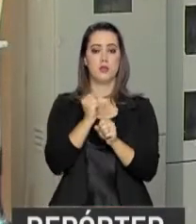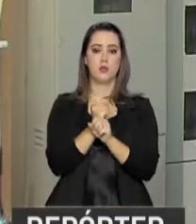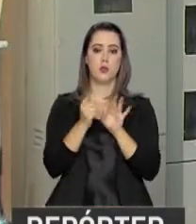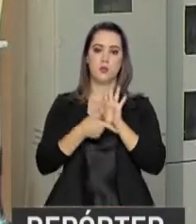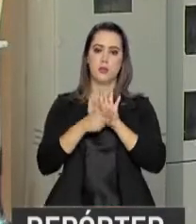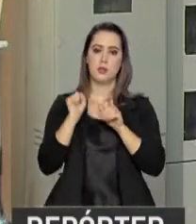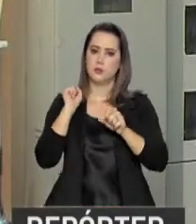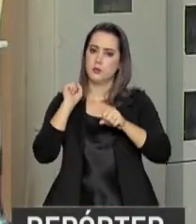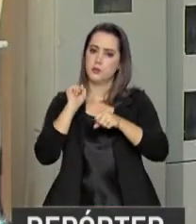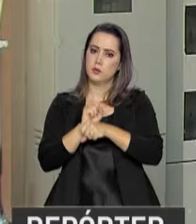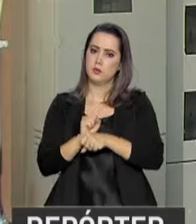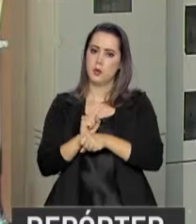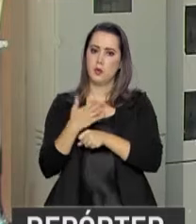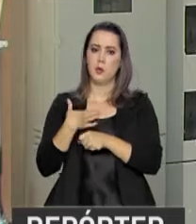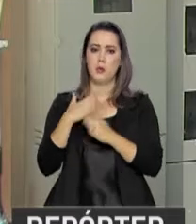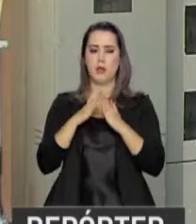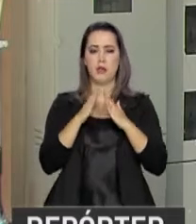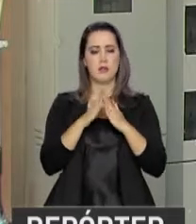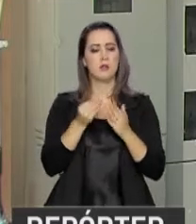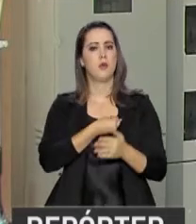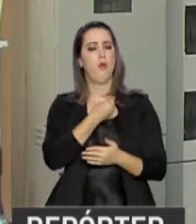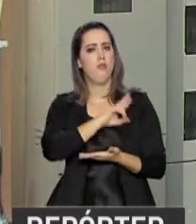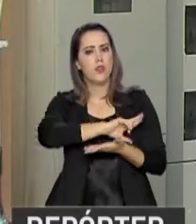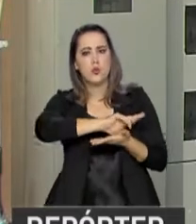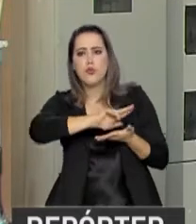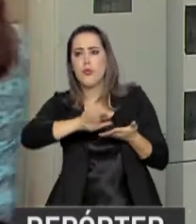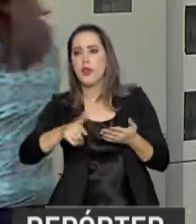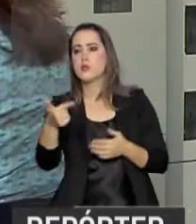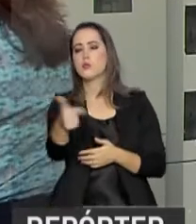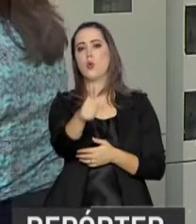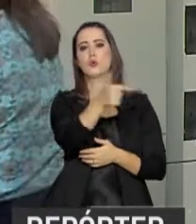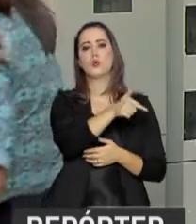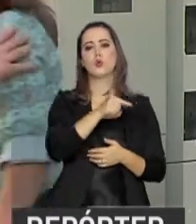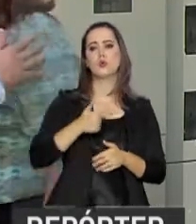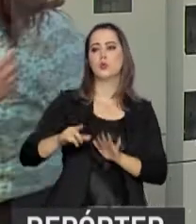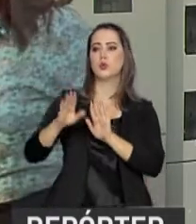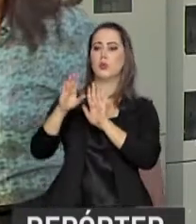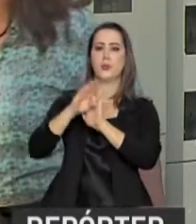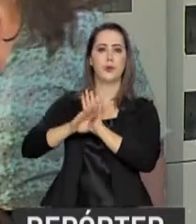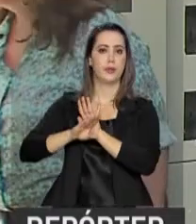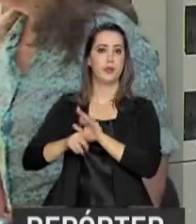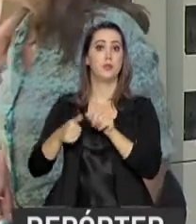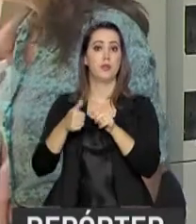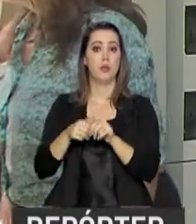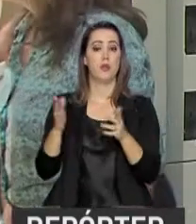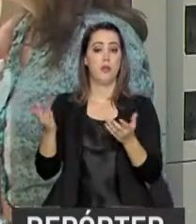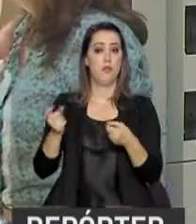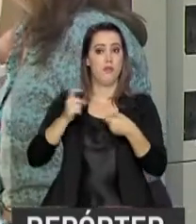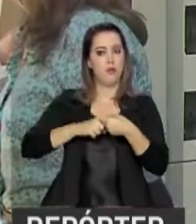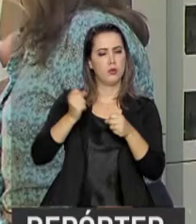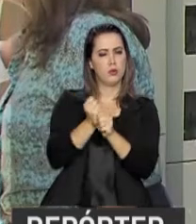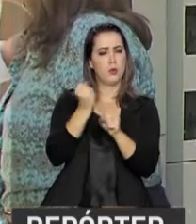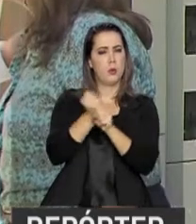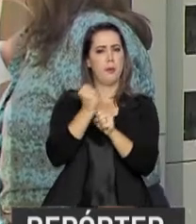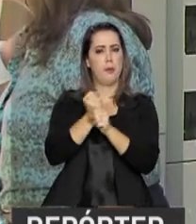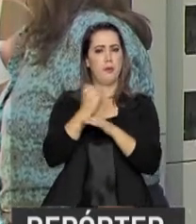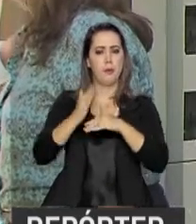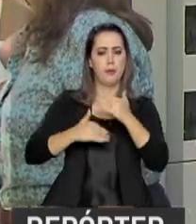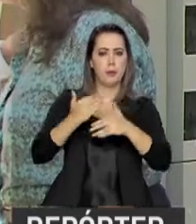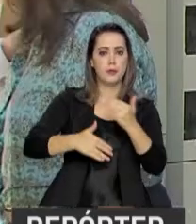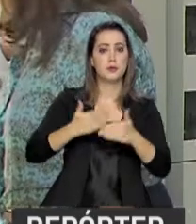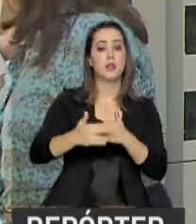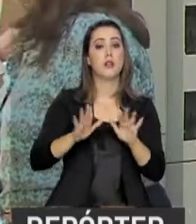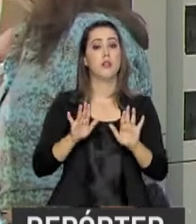estavam paralisadas, não só do Minha Casa Minha Vida, mas de diversos programas, elas estão sendo retomadas e vão ser